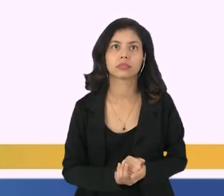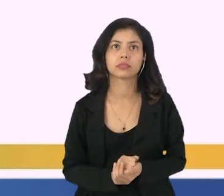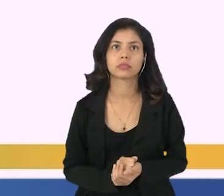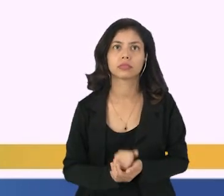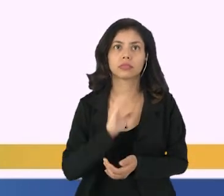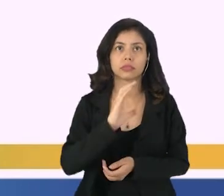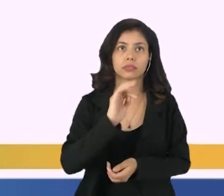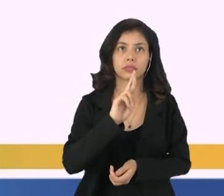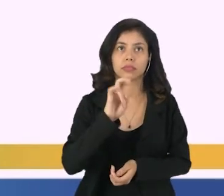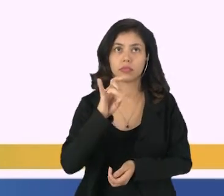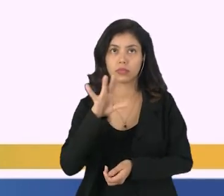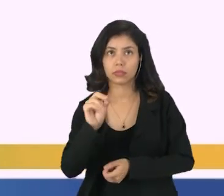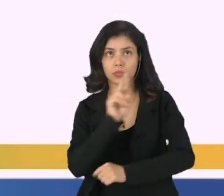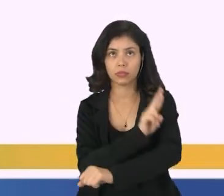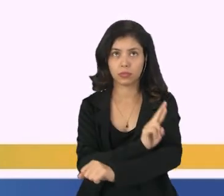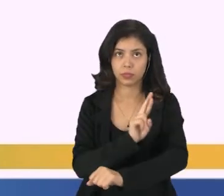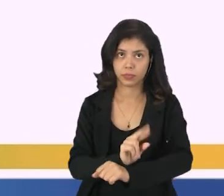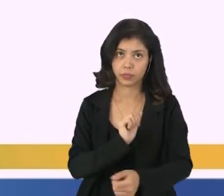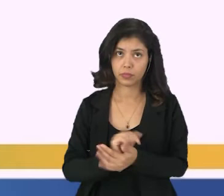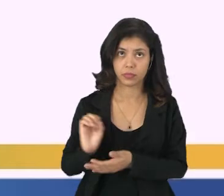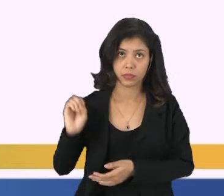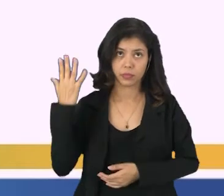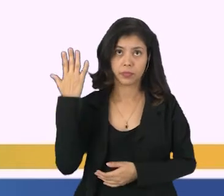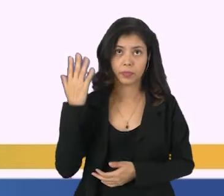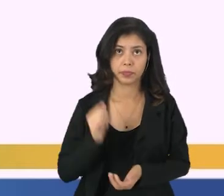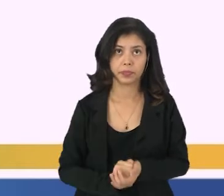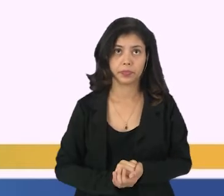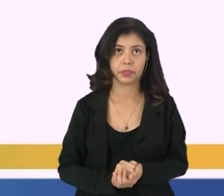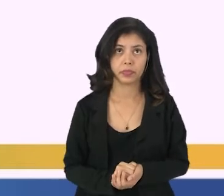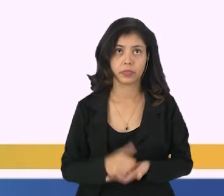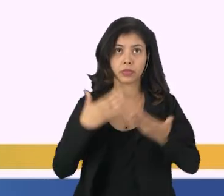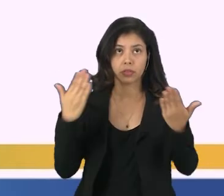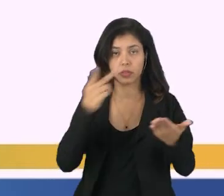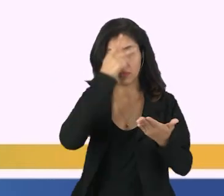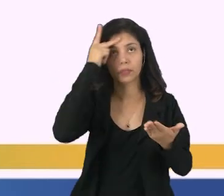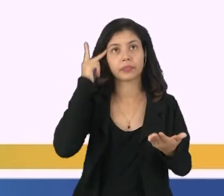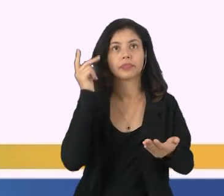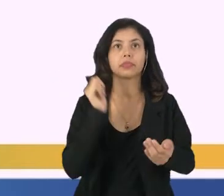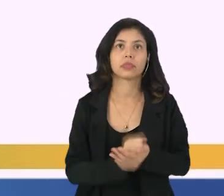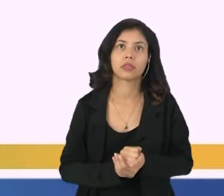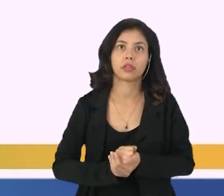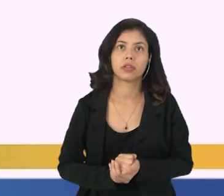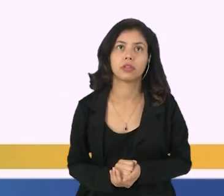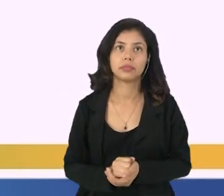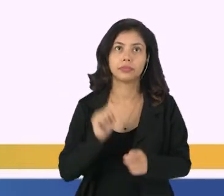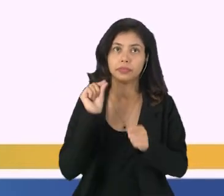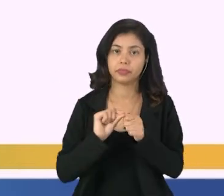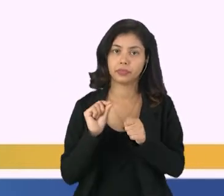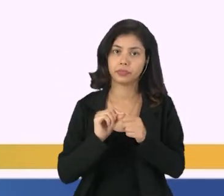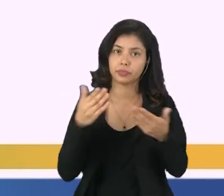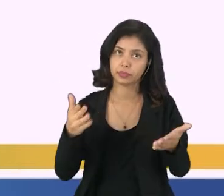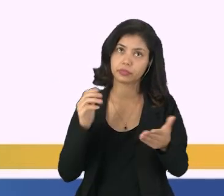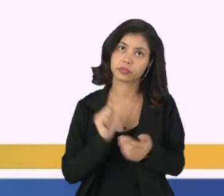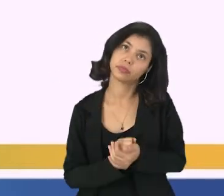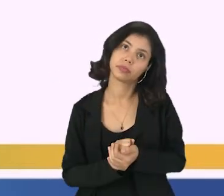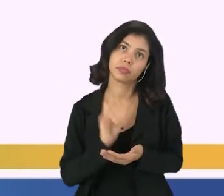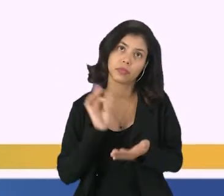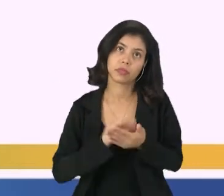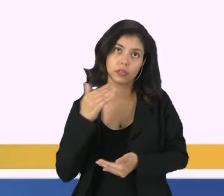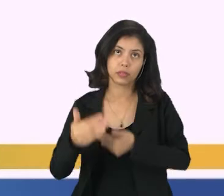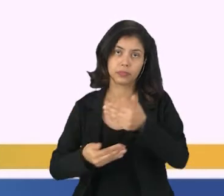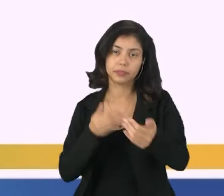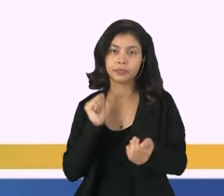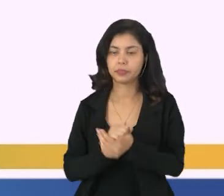sincretismo religioso, né, que acontecia. E para essas pessoas eram onde a gente tinha de fato então esse processo